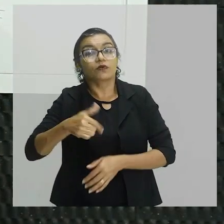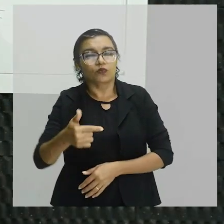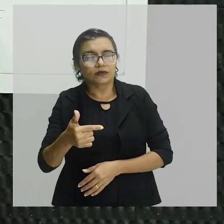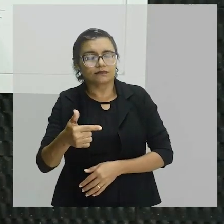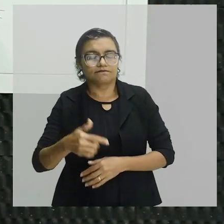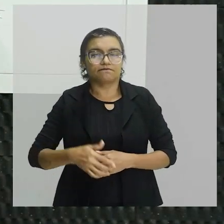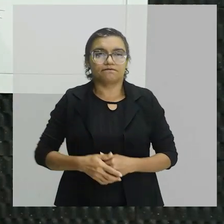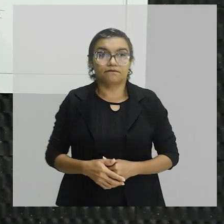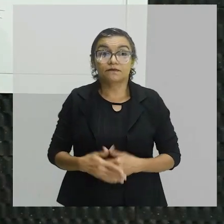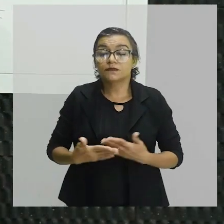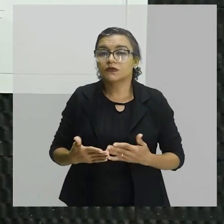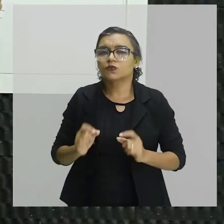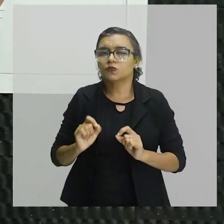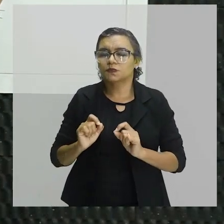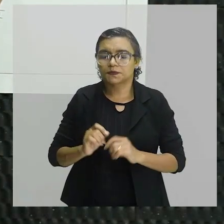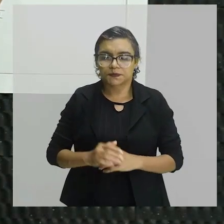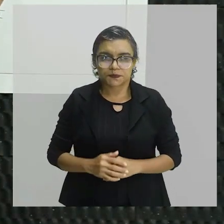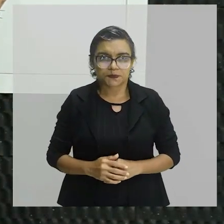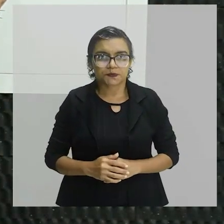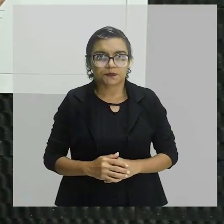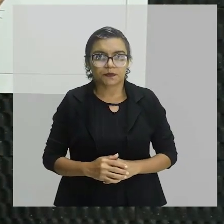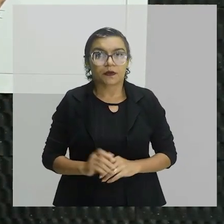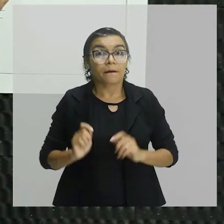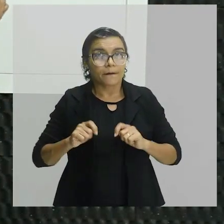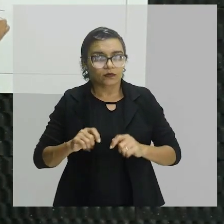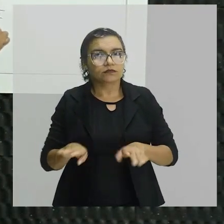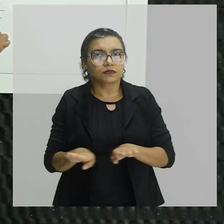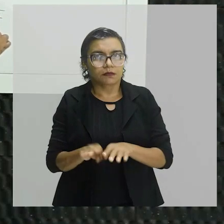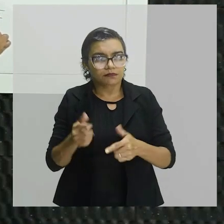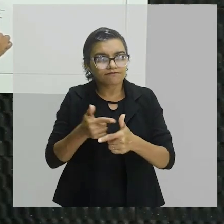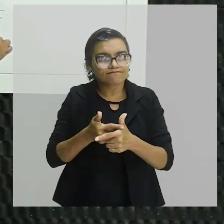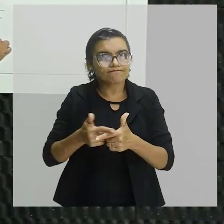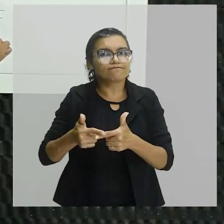ó, a gente pode fazer uma divisão aqui, ó.